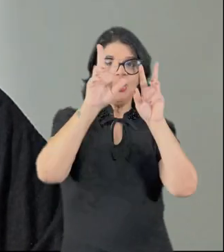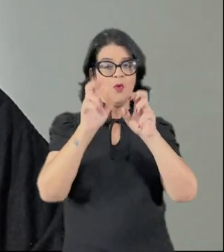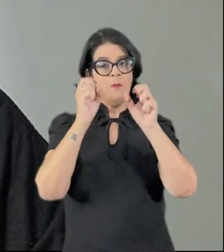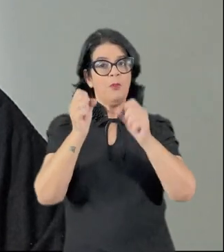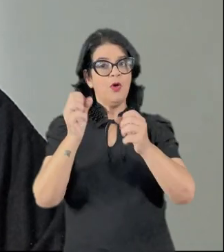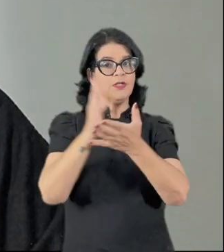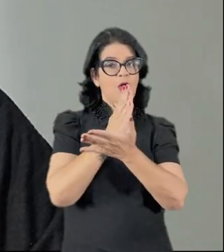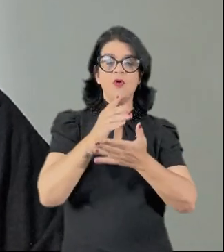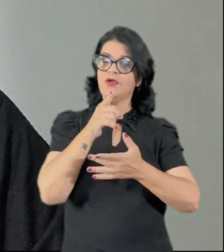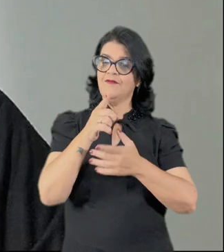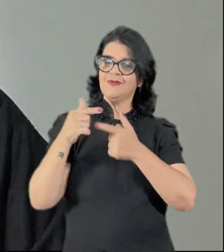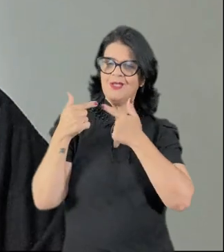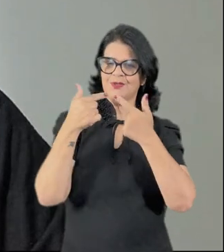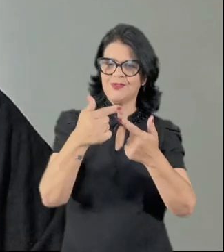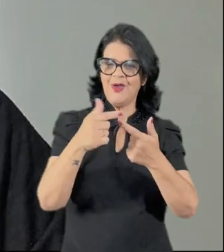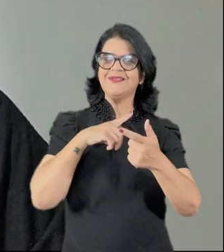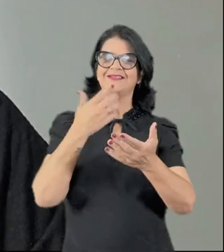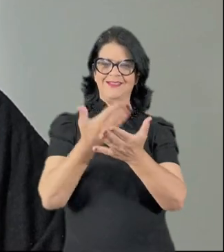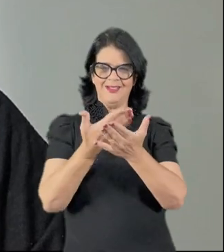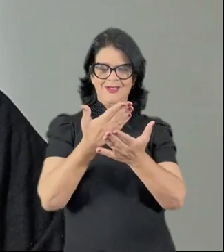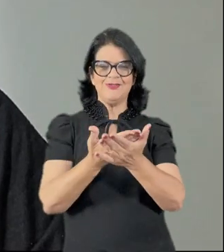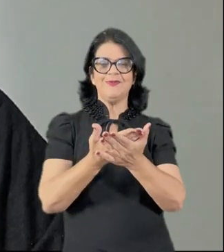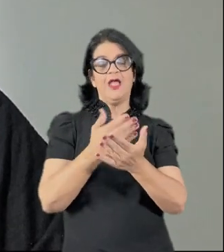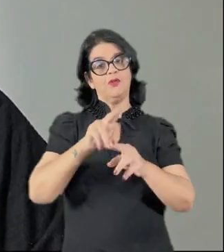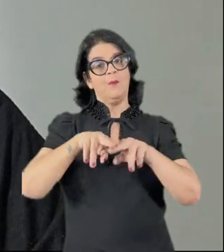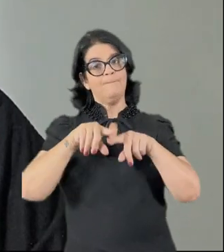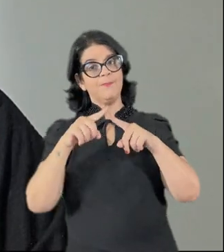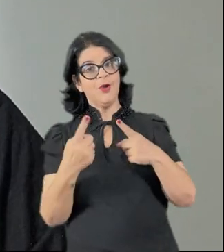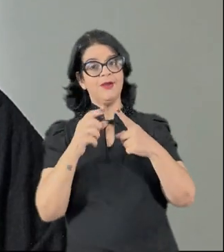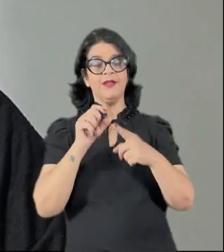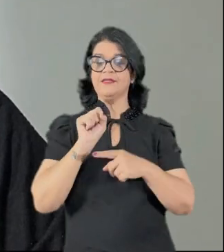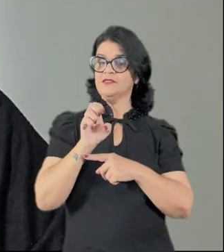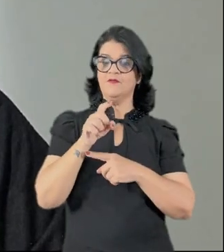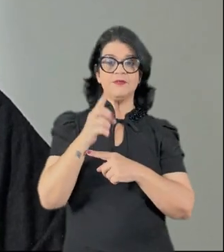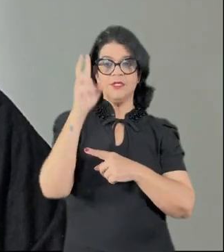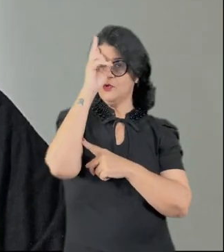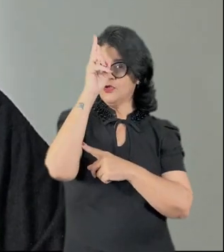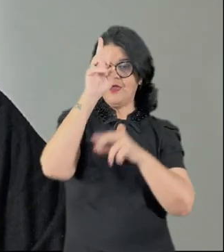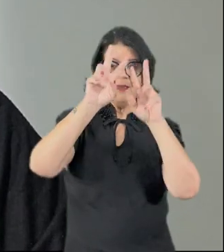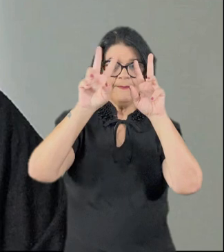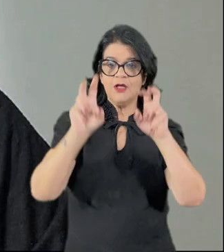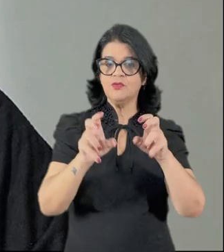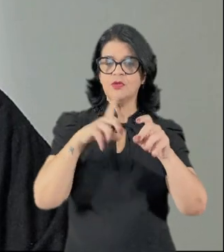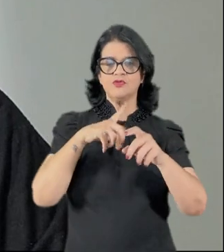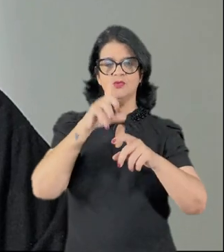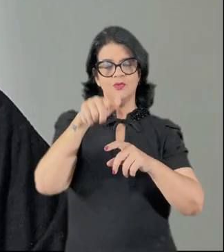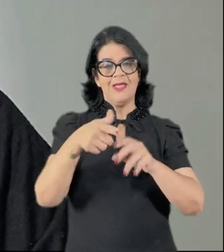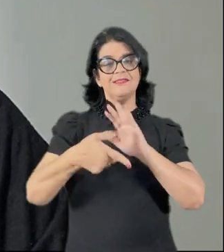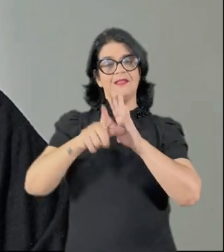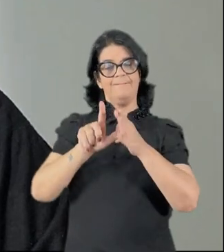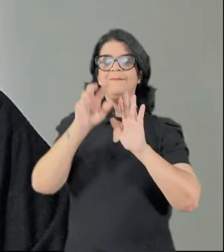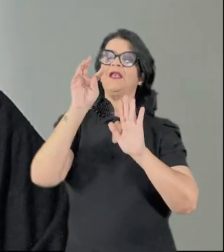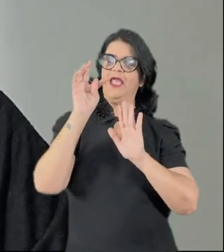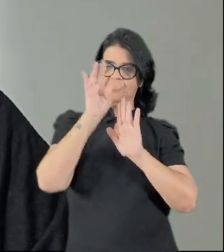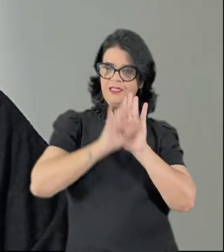algo que você teve a sorte de ter estudado porém mesmo se você não estiver lembrado do assunto esse breve